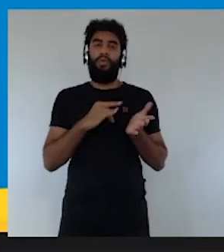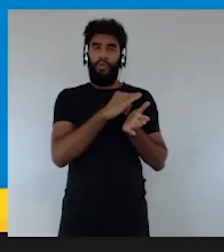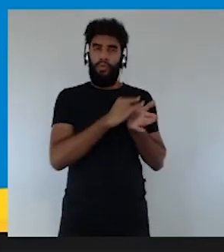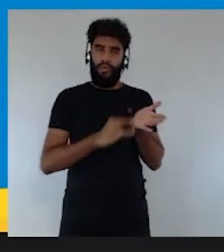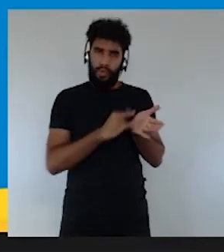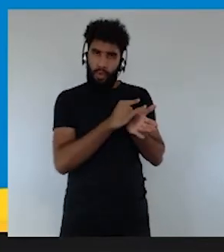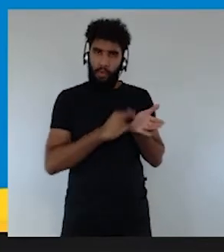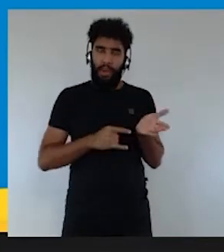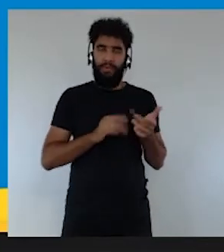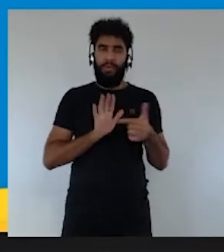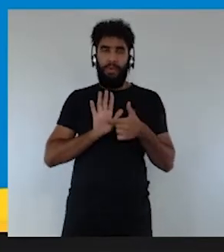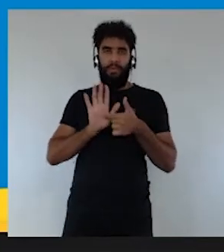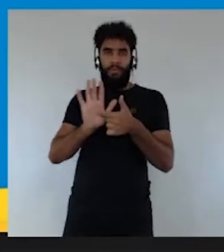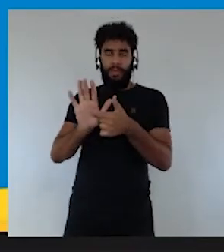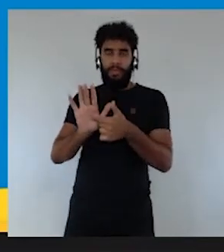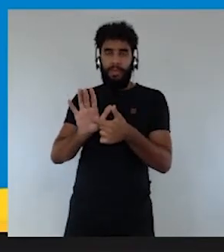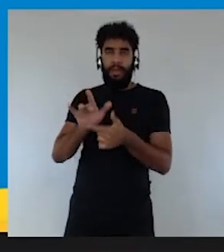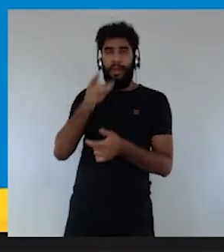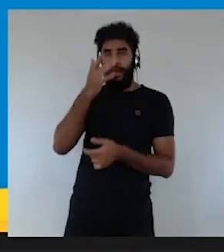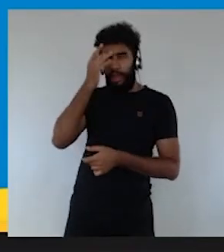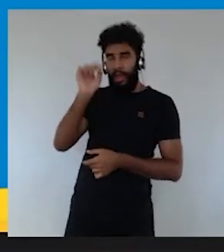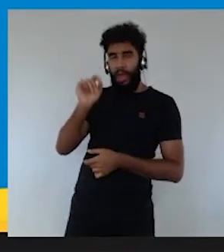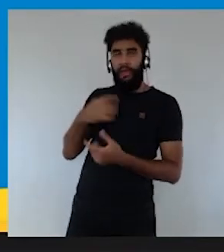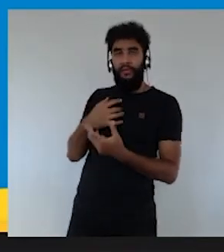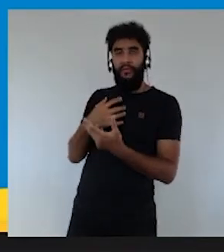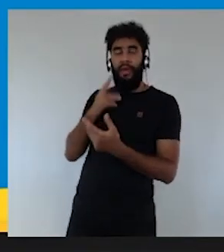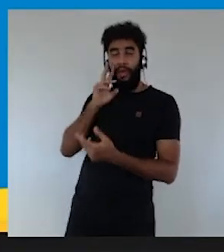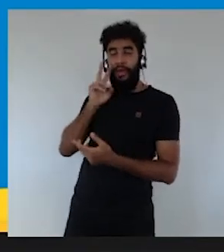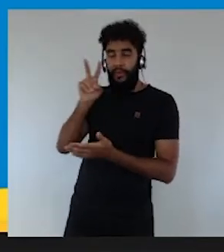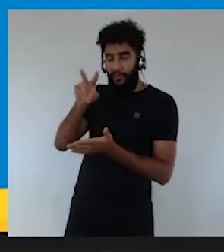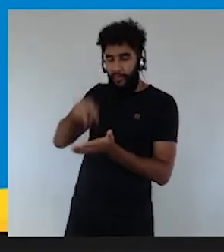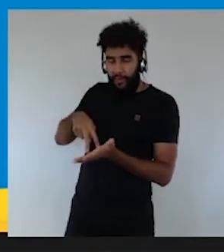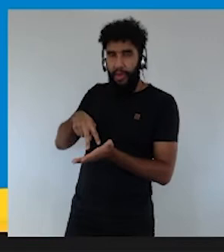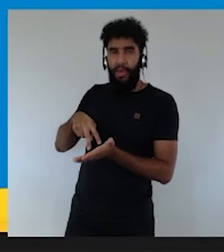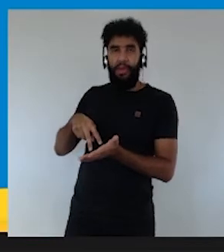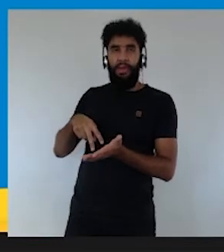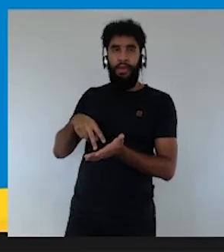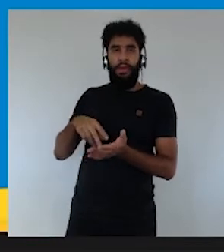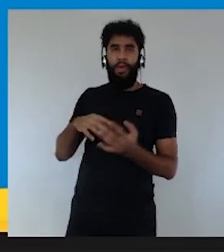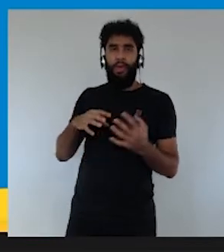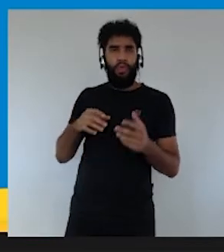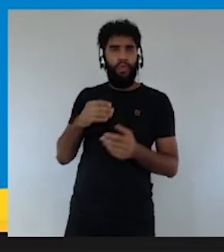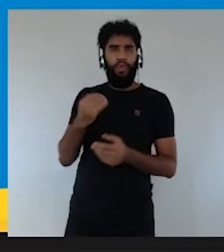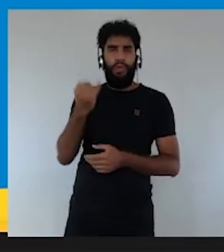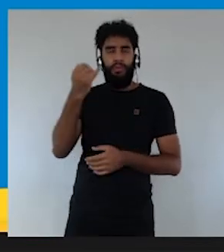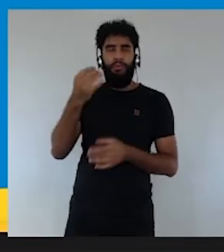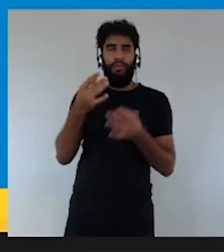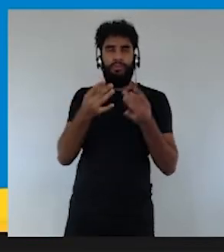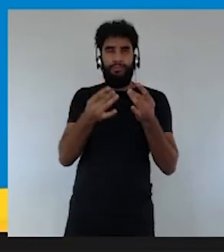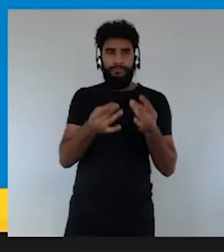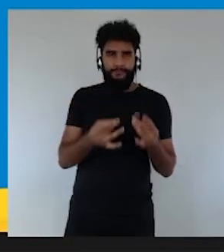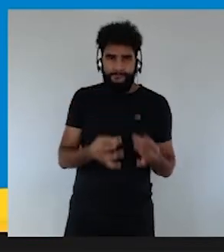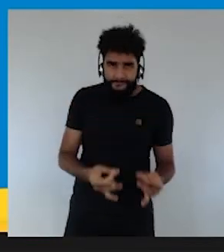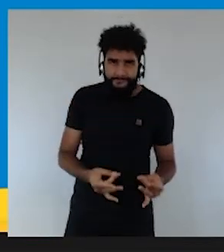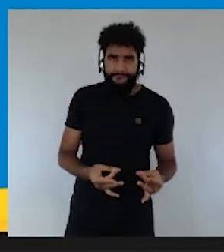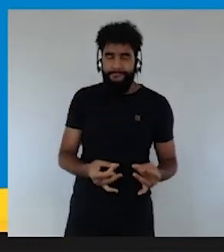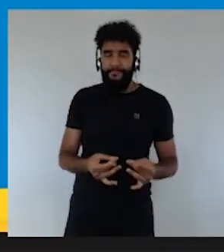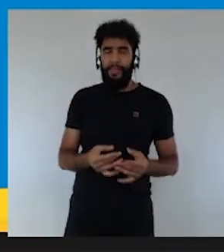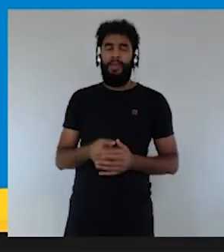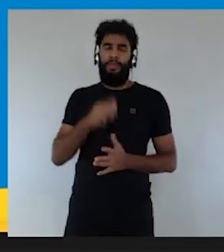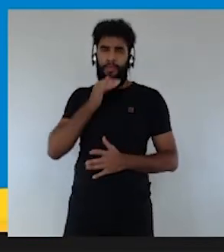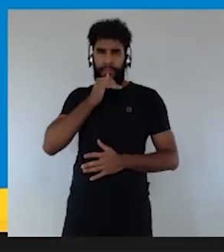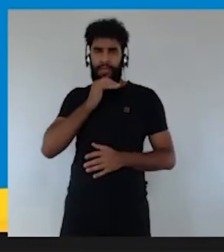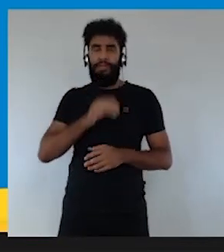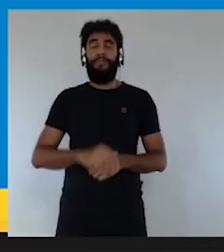vão ser compartilhados, saber quem vai receber que tipo de documento, e questões importantíssimas têm que ser tratadas, como, por exemplo, como é que eu